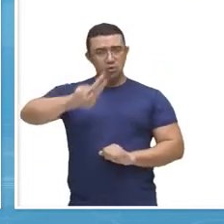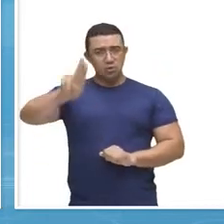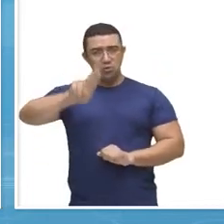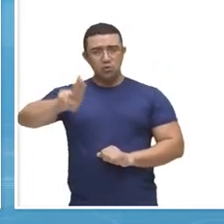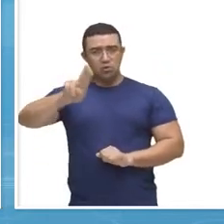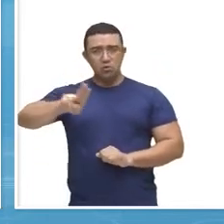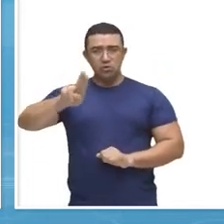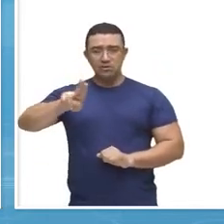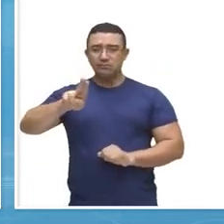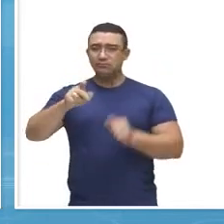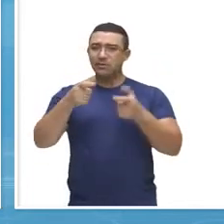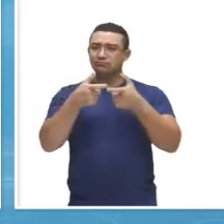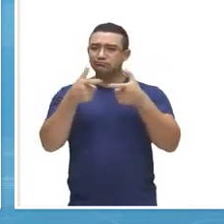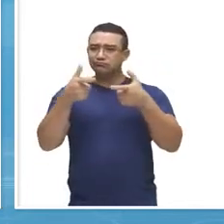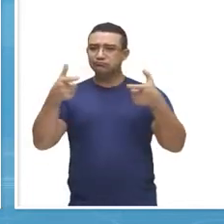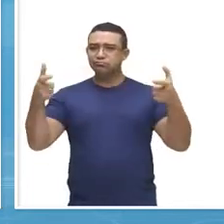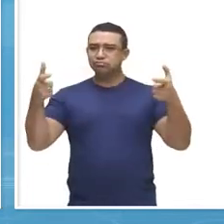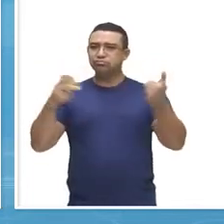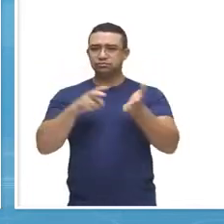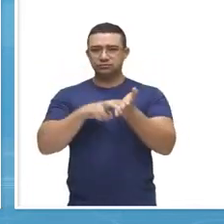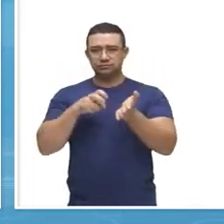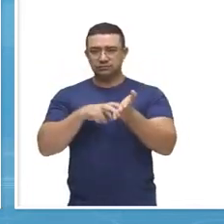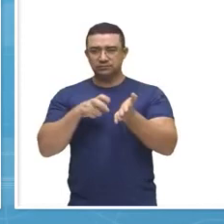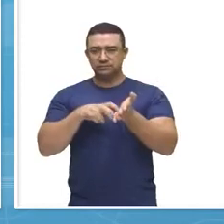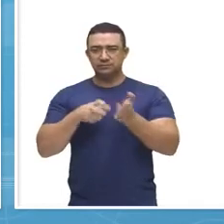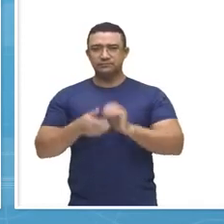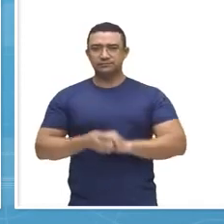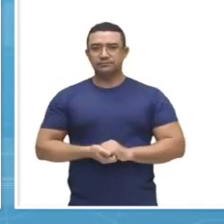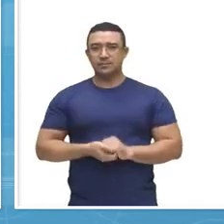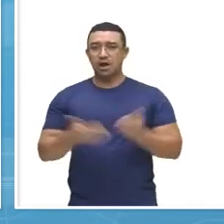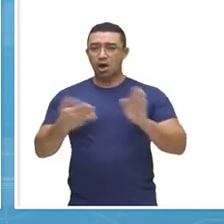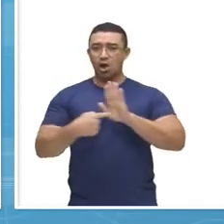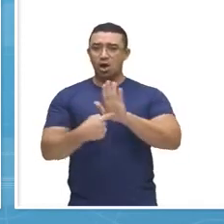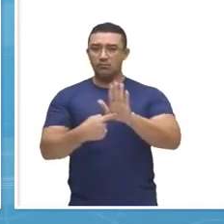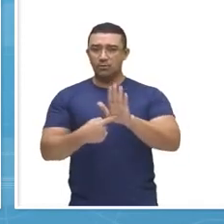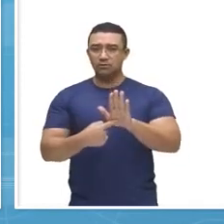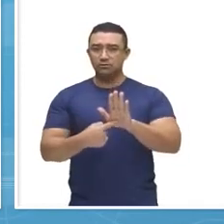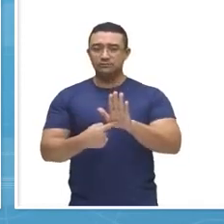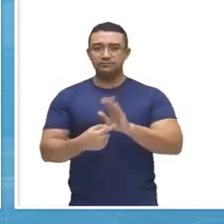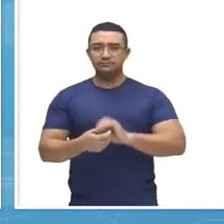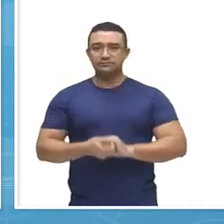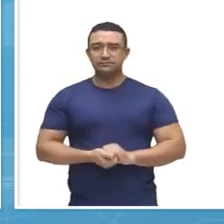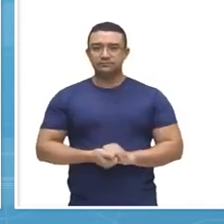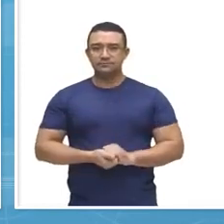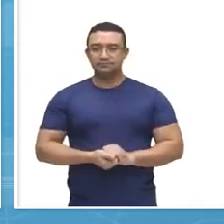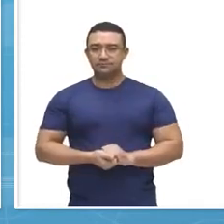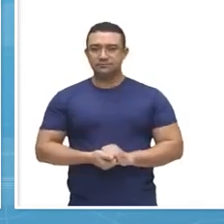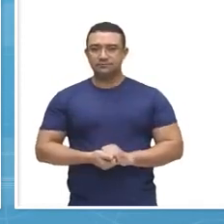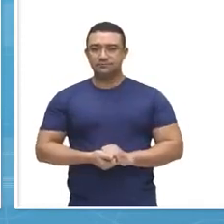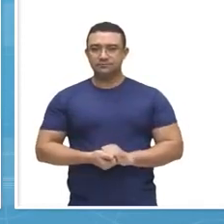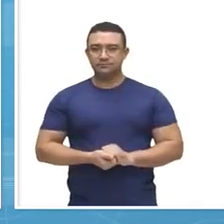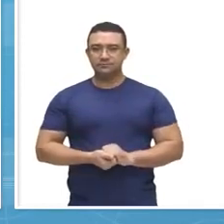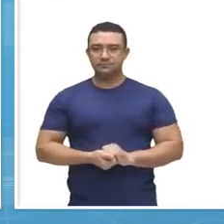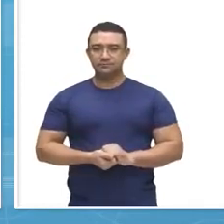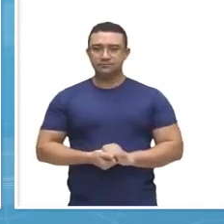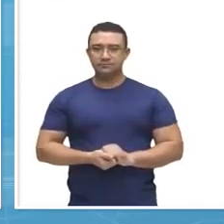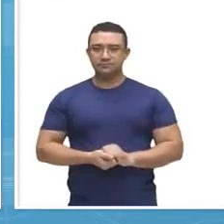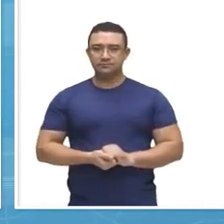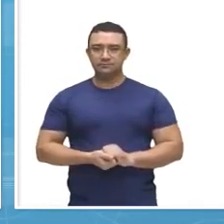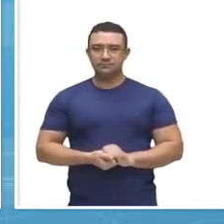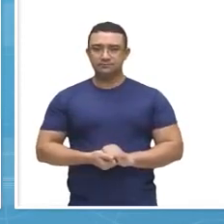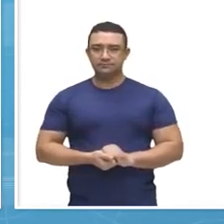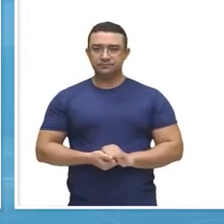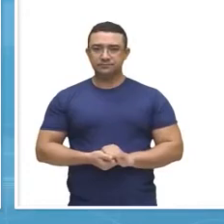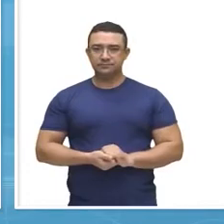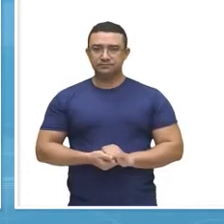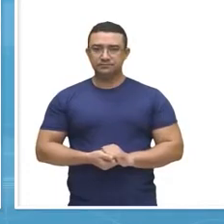para ampliar o vocabulário de vocês. Vou mostrar para vocês agora um short dialogue. Na sequência, a gente comenta um pouquinho mais. Why are